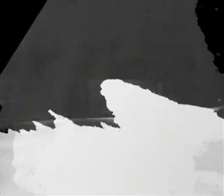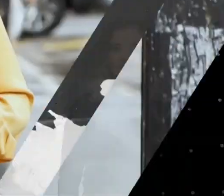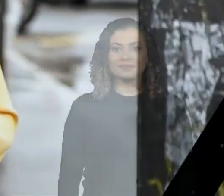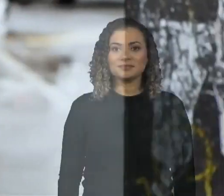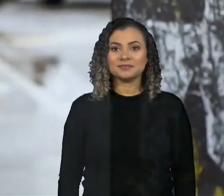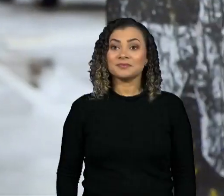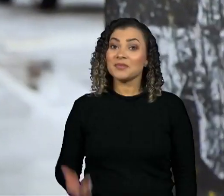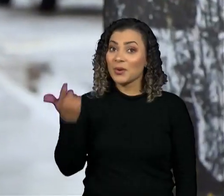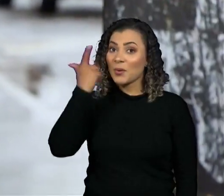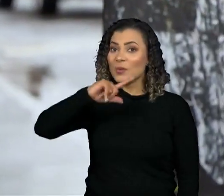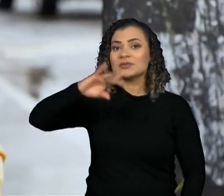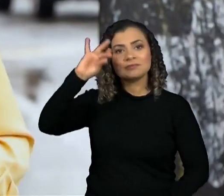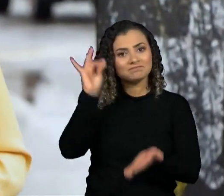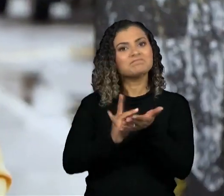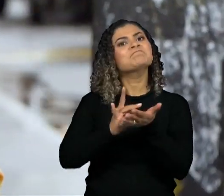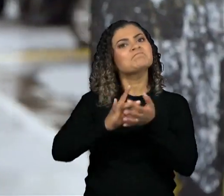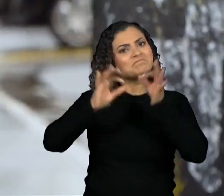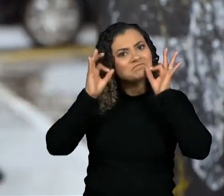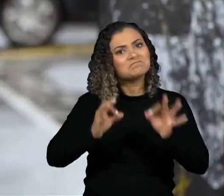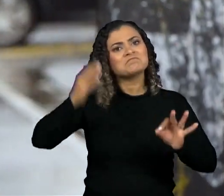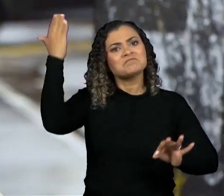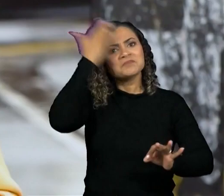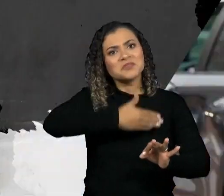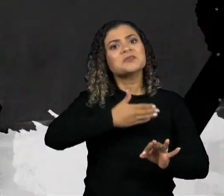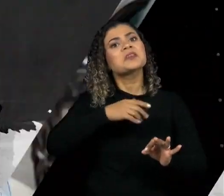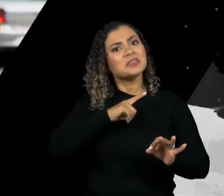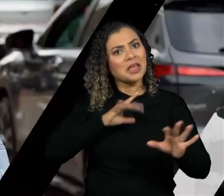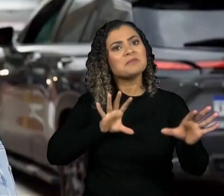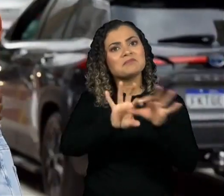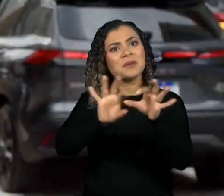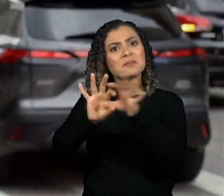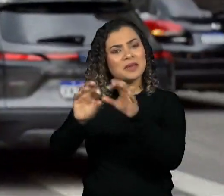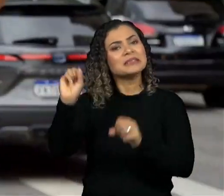Consegui comprovar, a rede de sorriso entre mulheres negras existe.